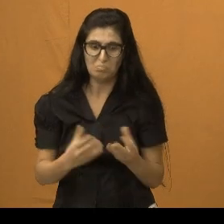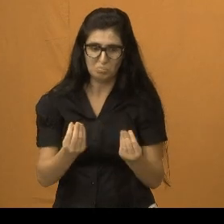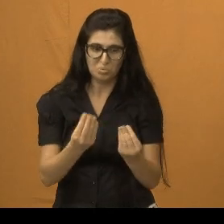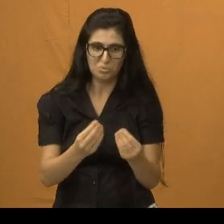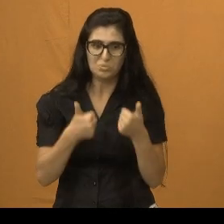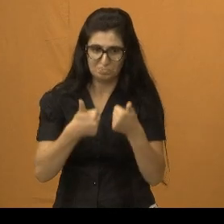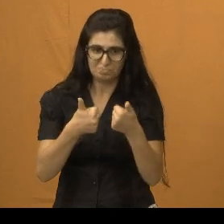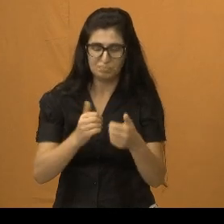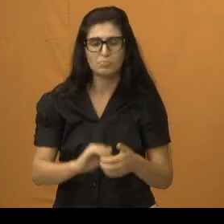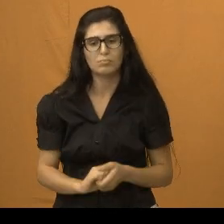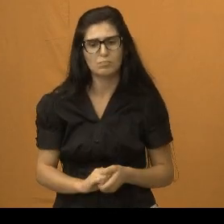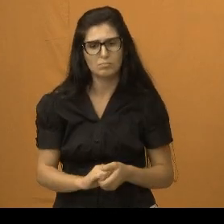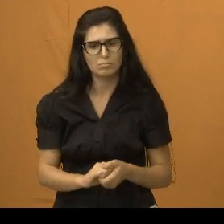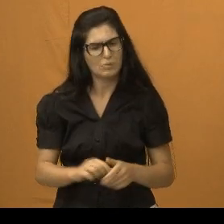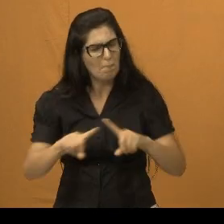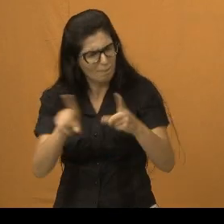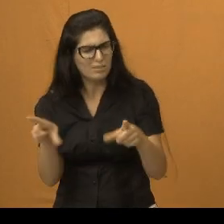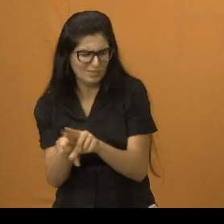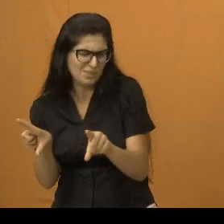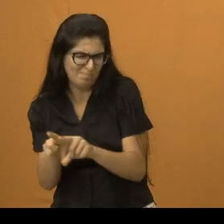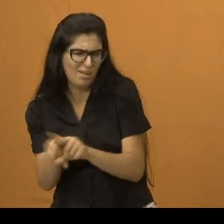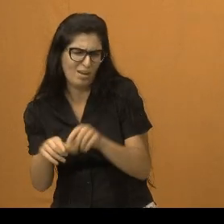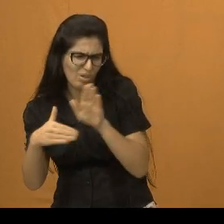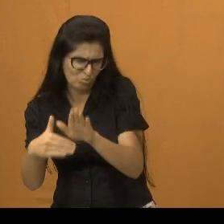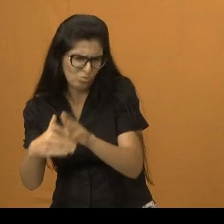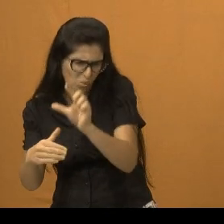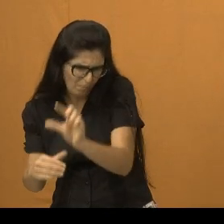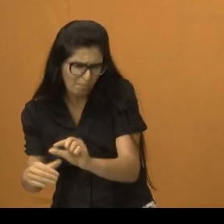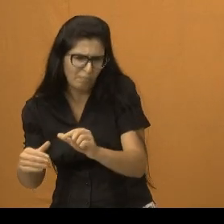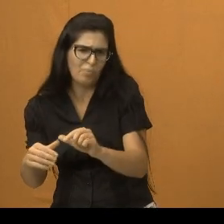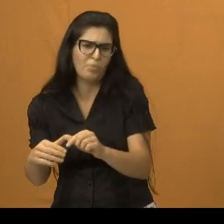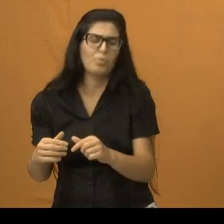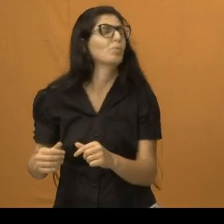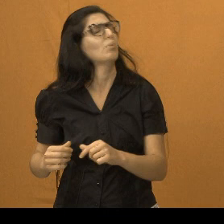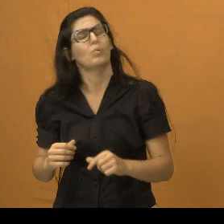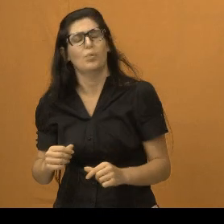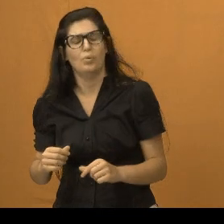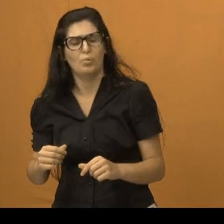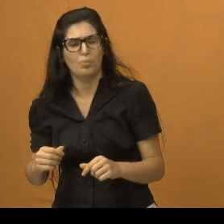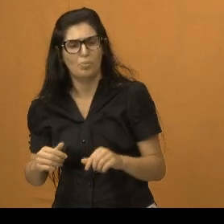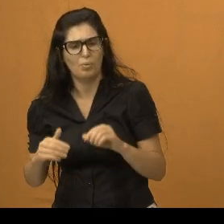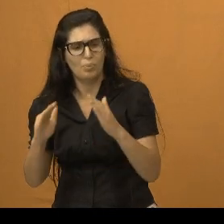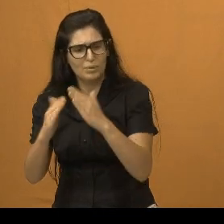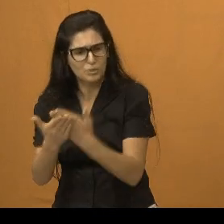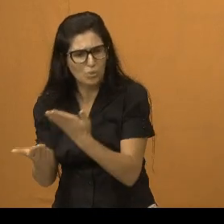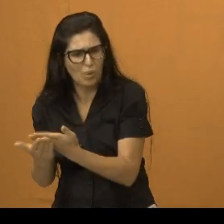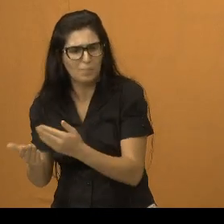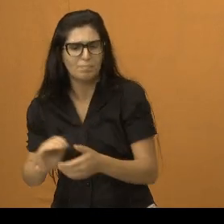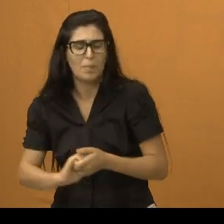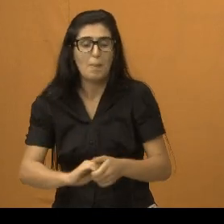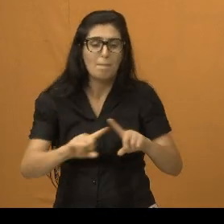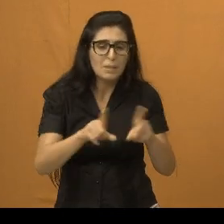vocês. E, por fim, vocês podem ter a condição de pesquisar no site